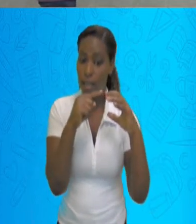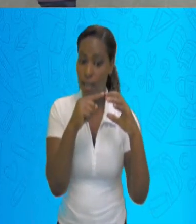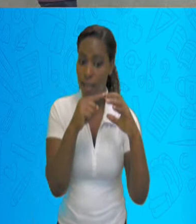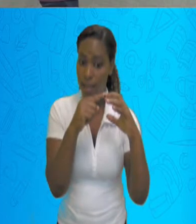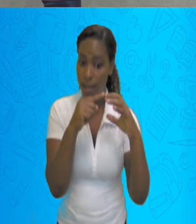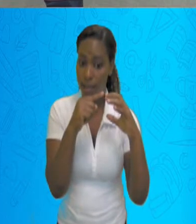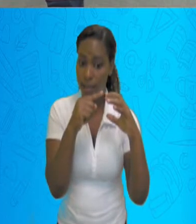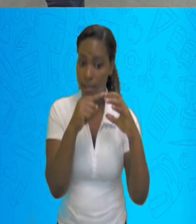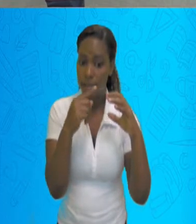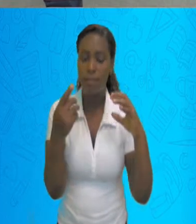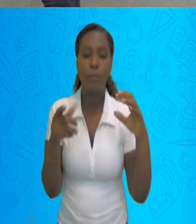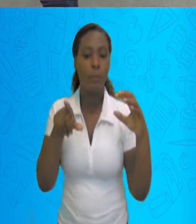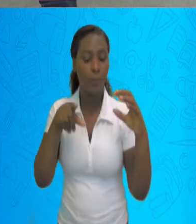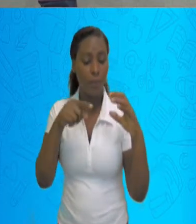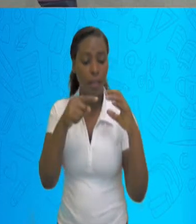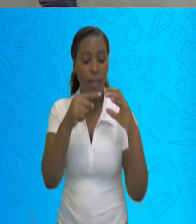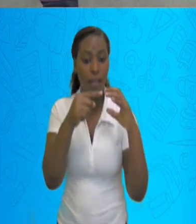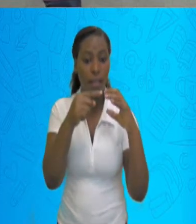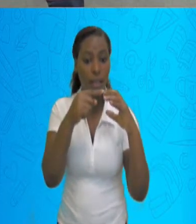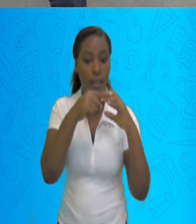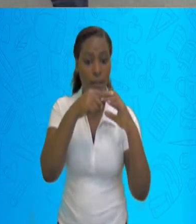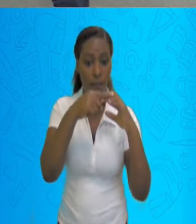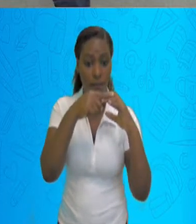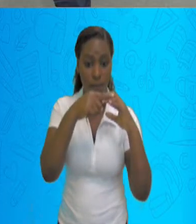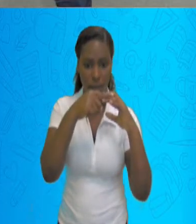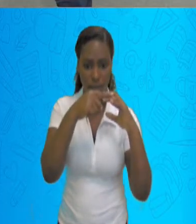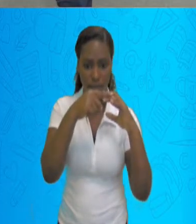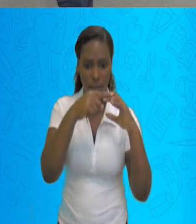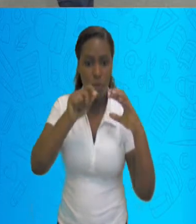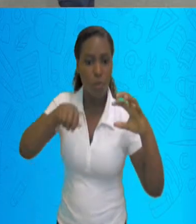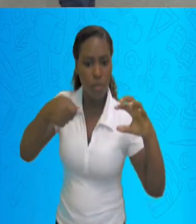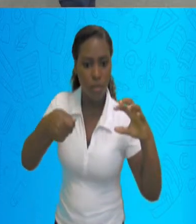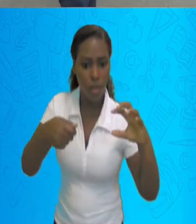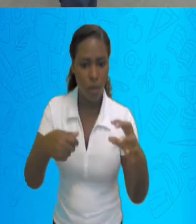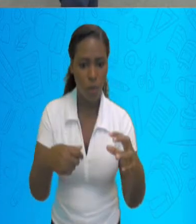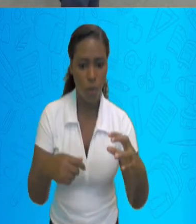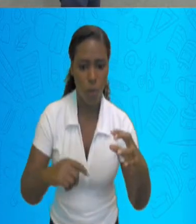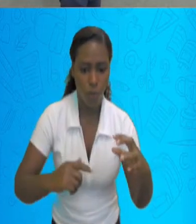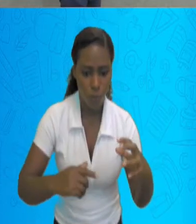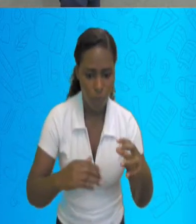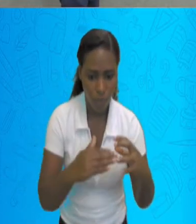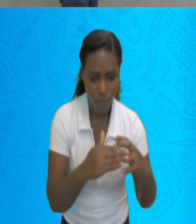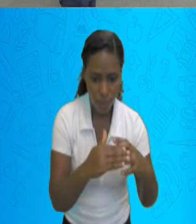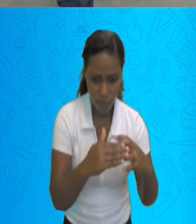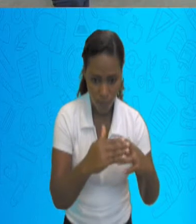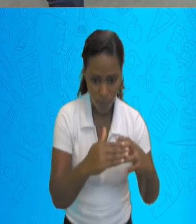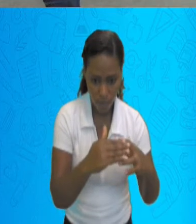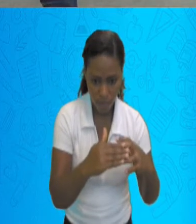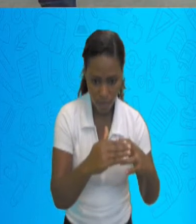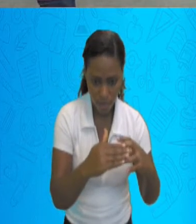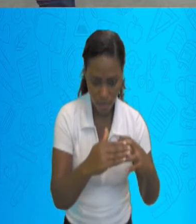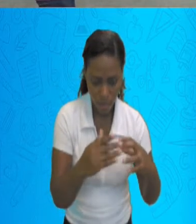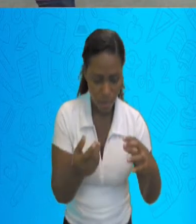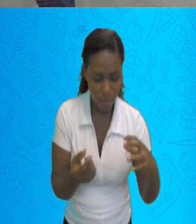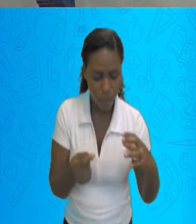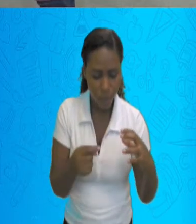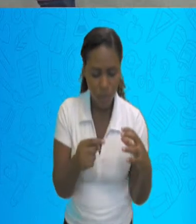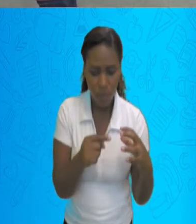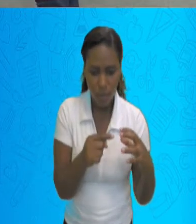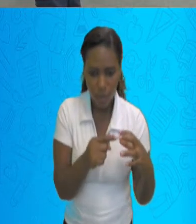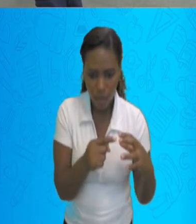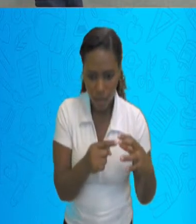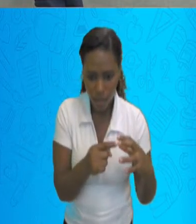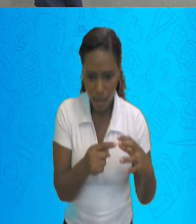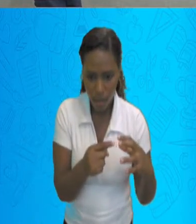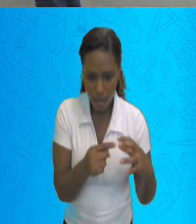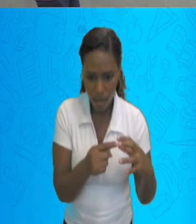aqui o significado de cada um. As faces são os polígonos que limitam o poliedro. As arestas, como